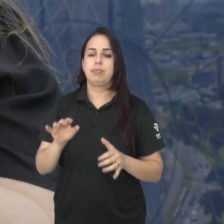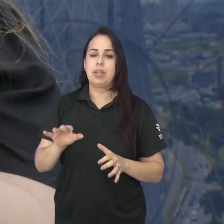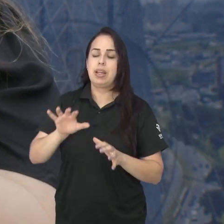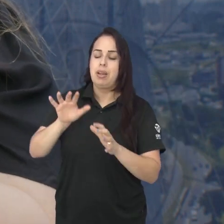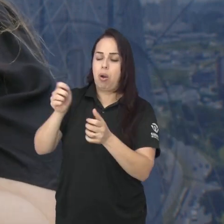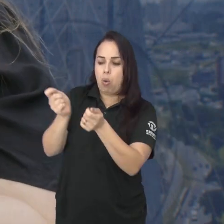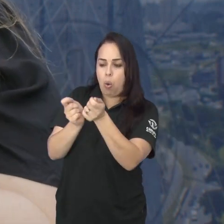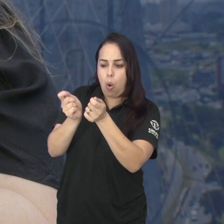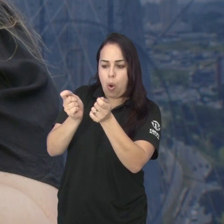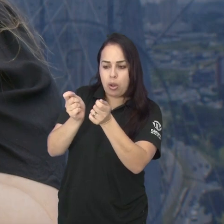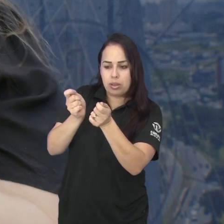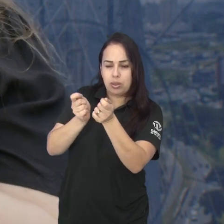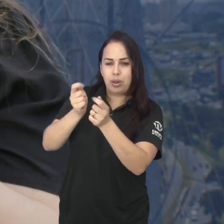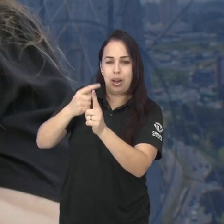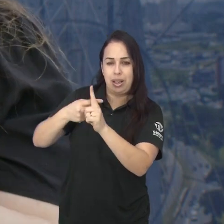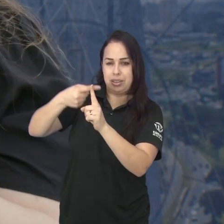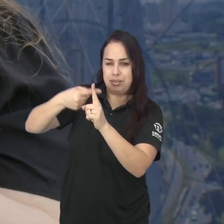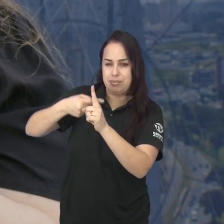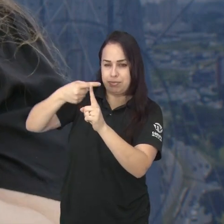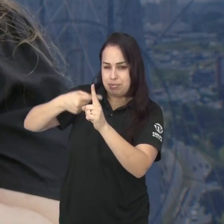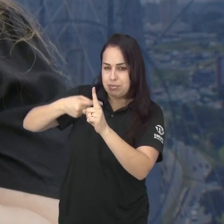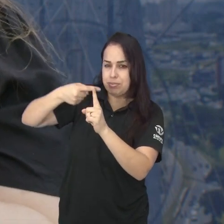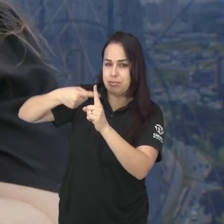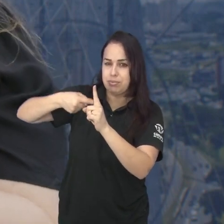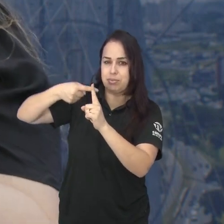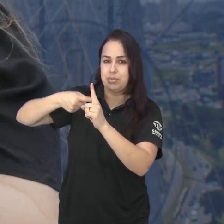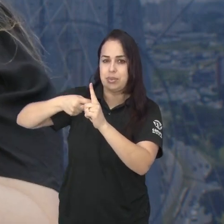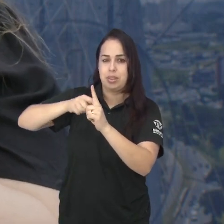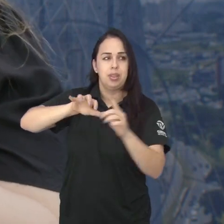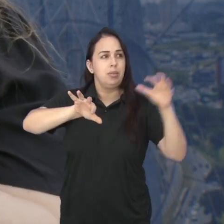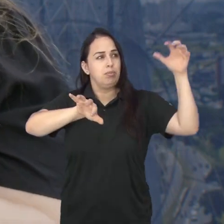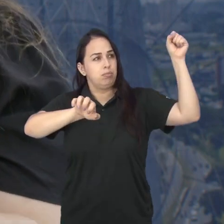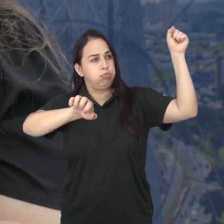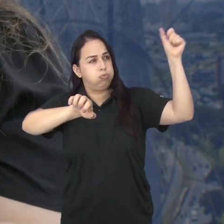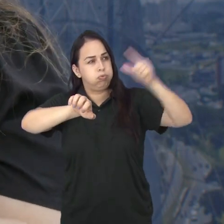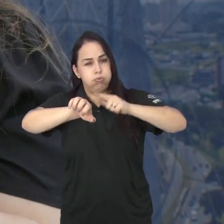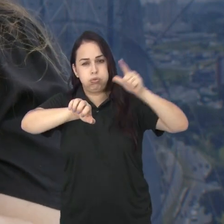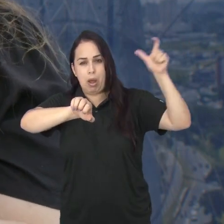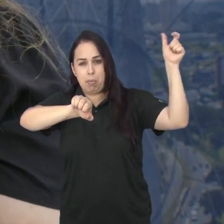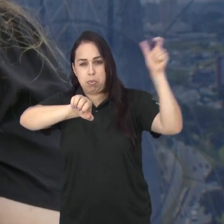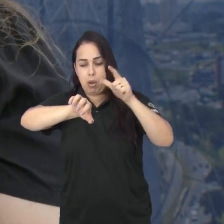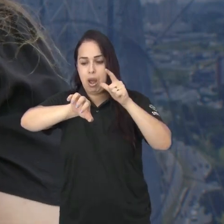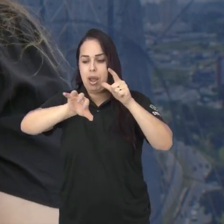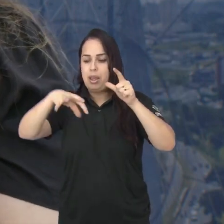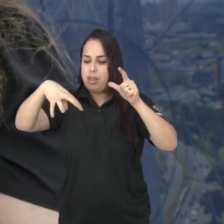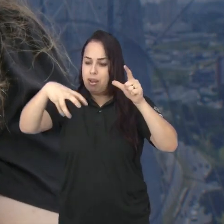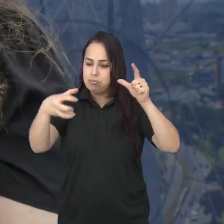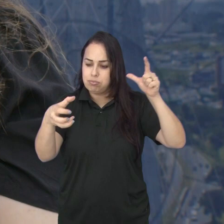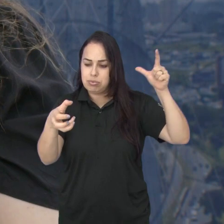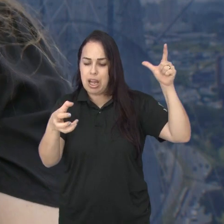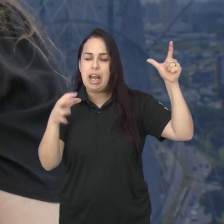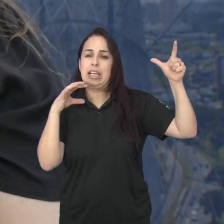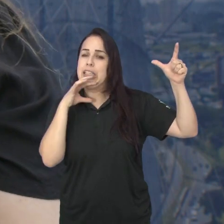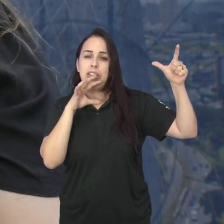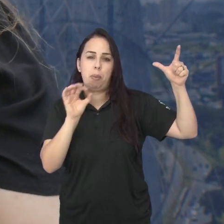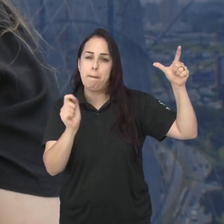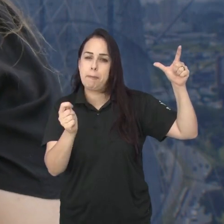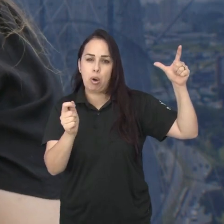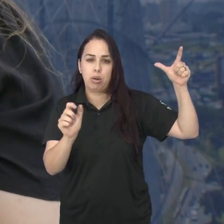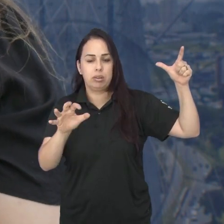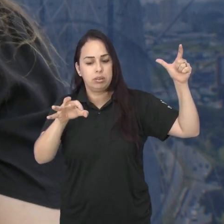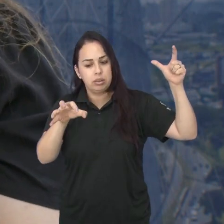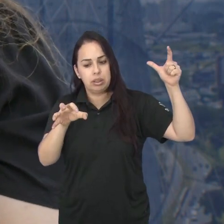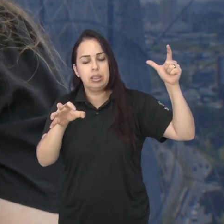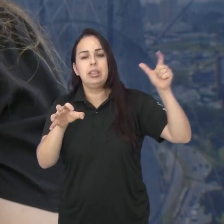Então, ela controla essa temperatura, ela não deixa entrar muita radiação a ponto de aquecer muito a Terra, e ela não